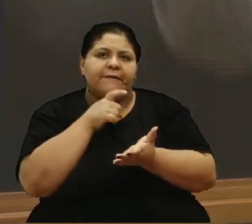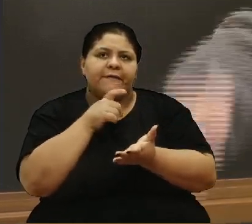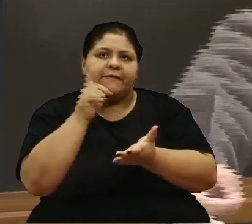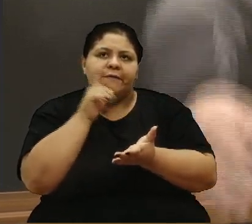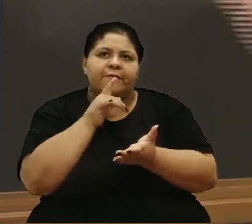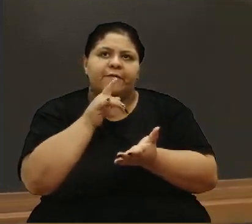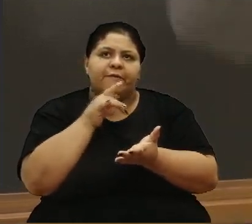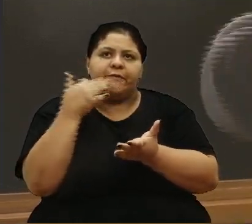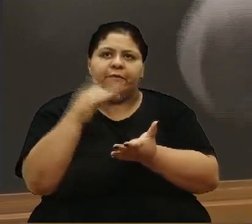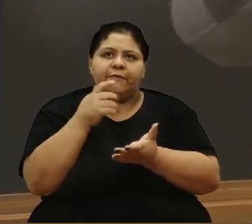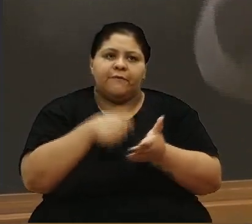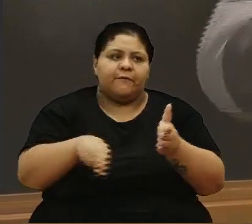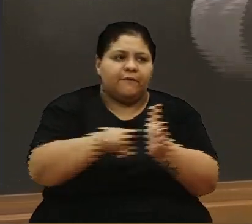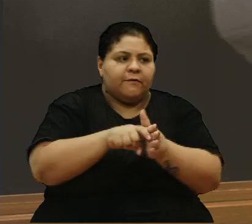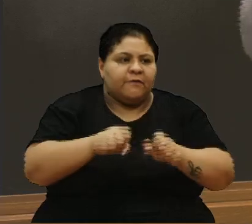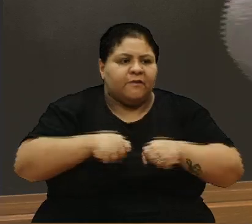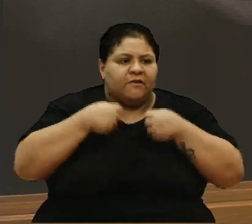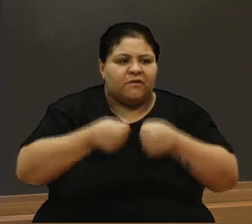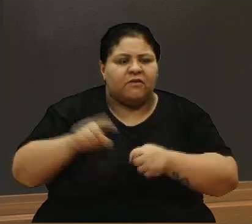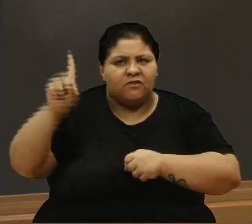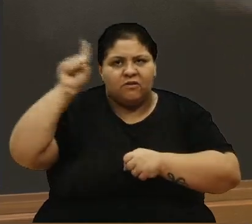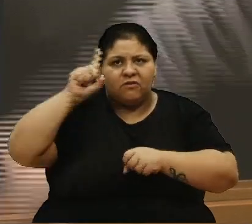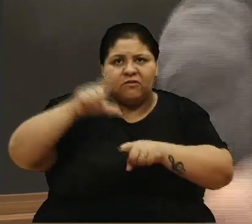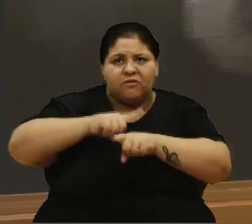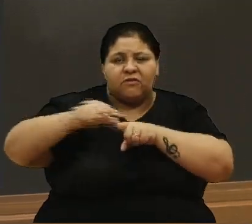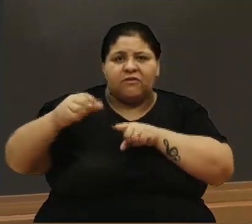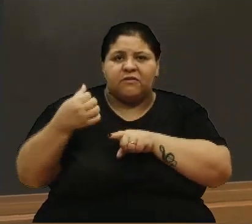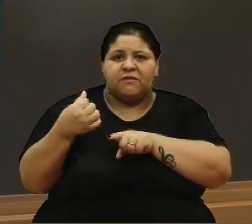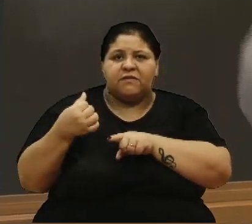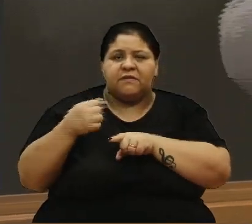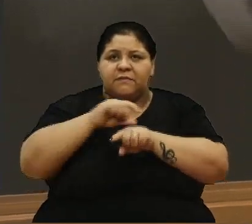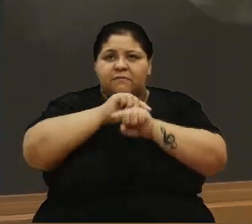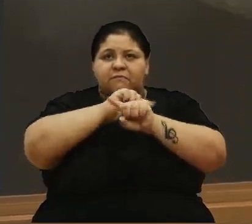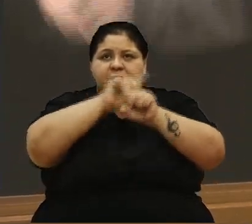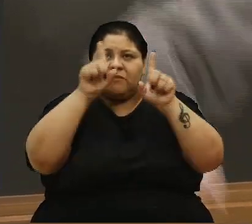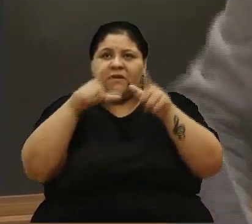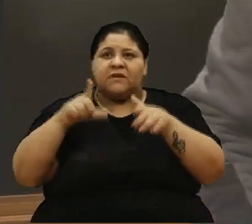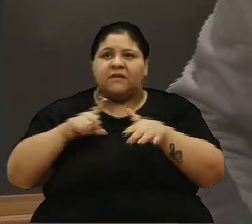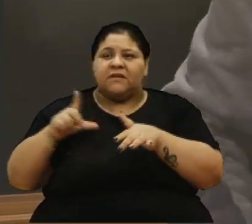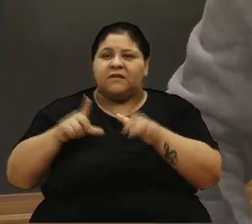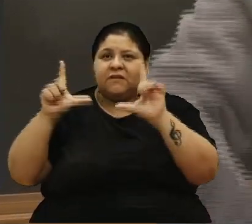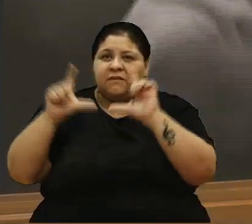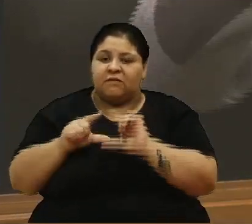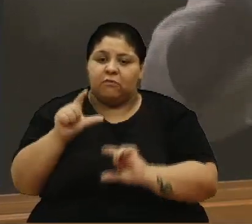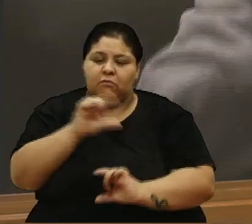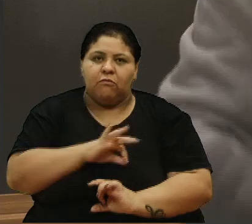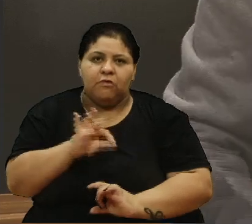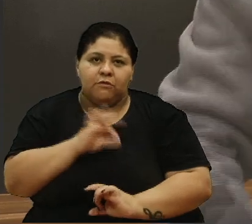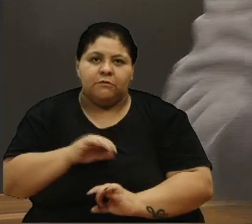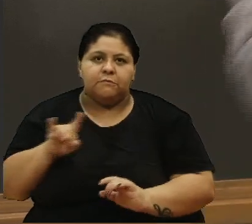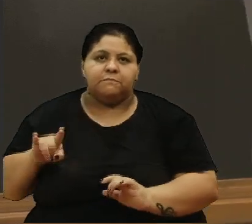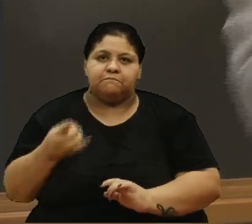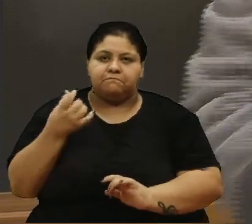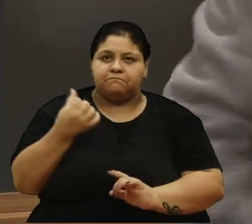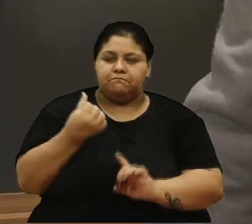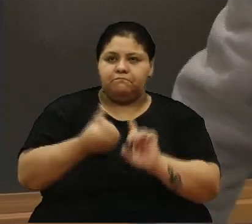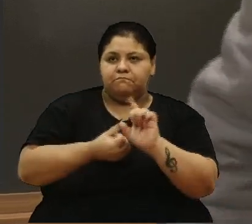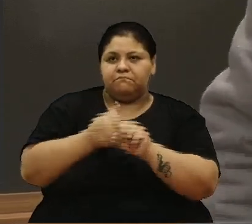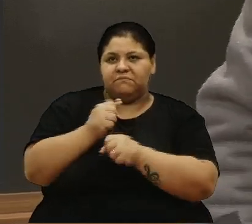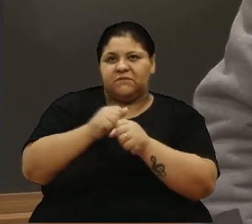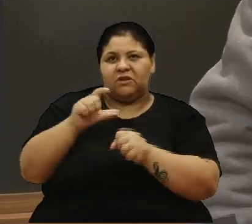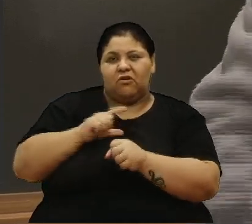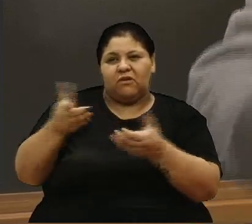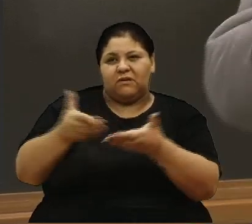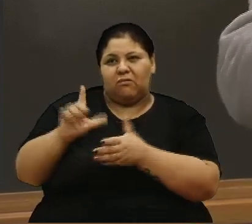sou defensor de quem todos os dias sai de casa às 6 da manhã para bater peça e teve uma redução do seu salário nos últimos 6 anos e agora tem um pouco de